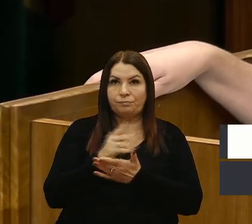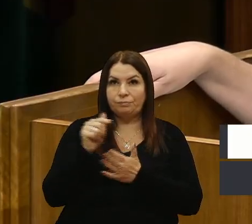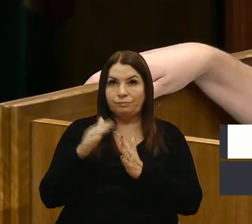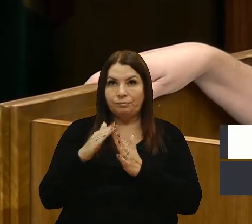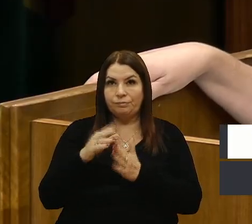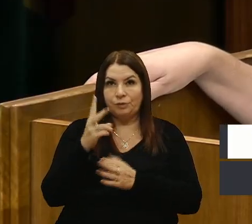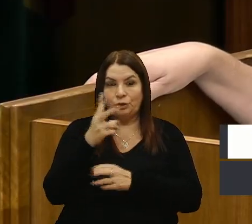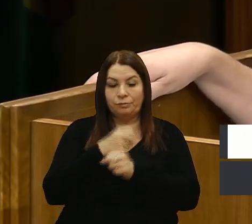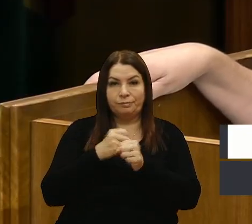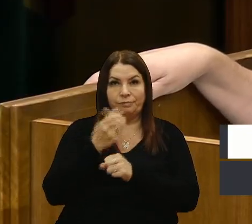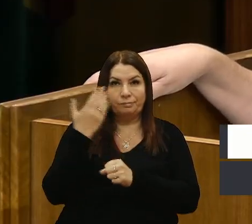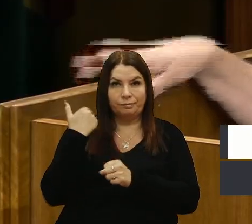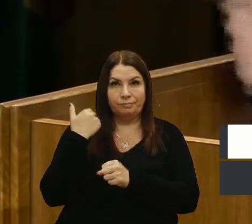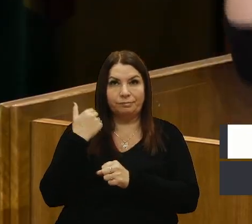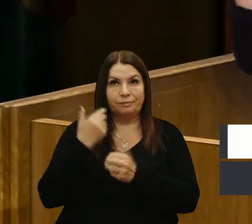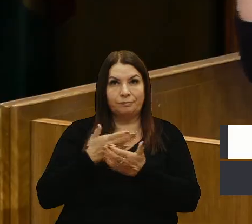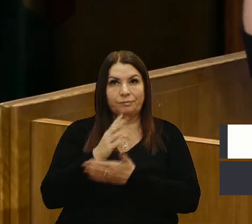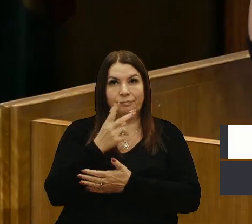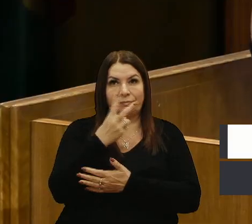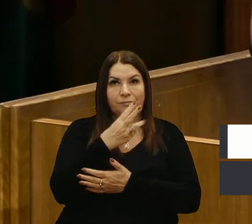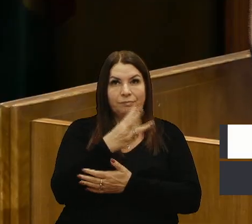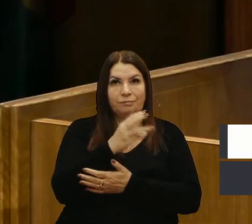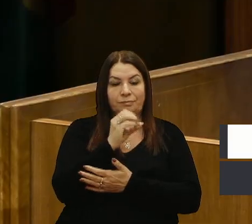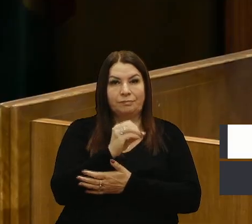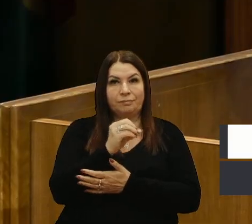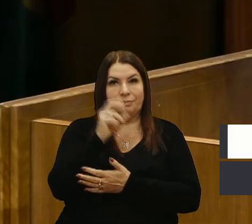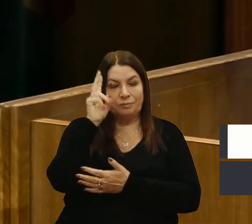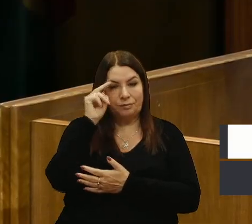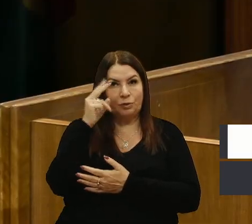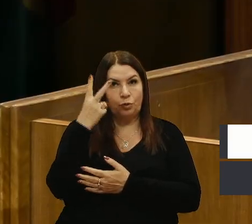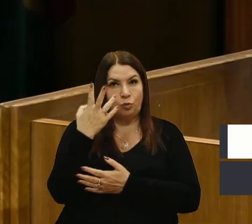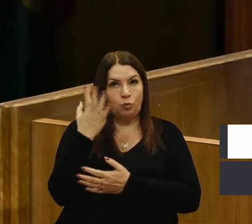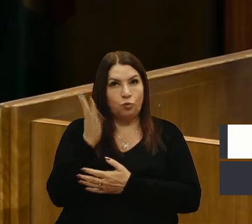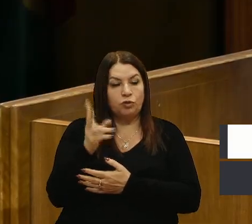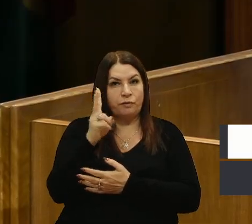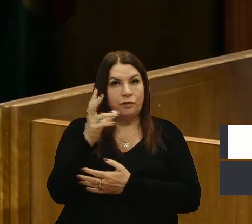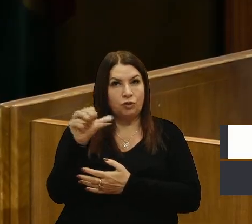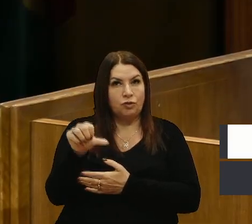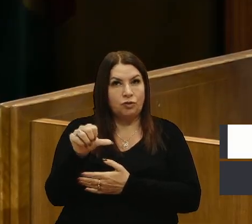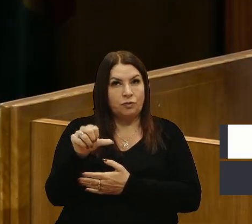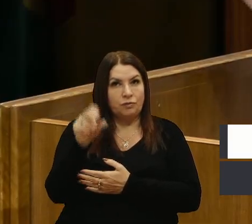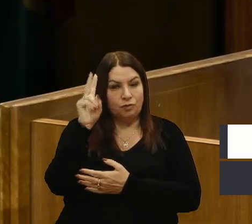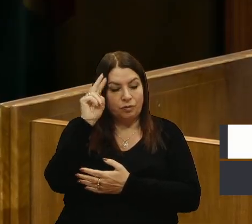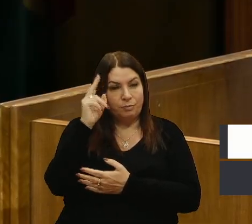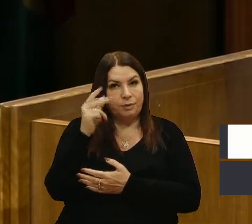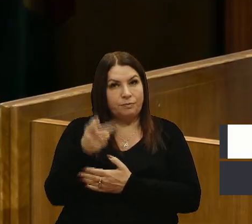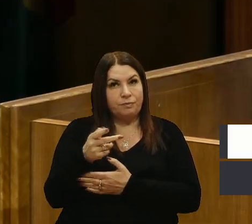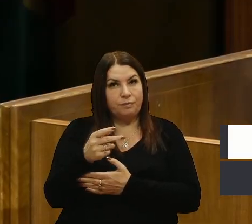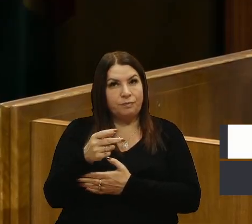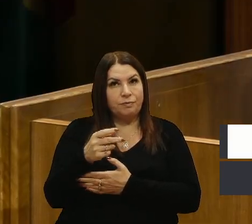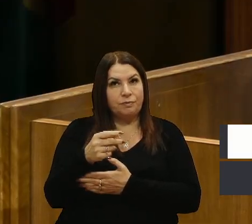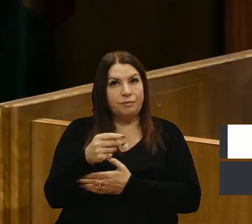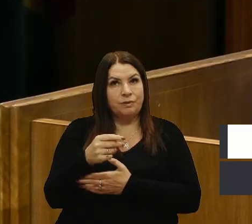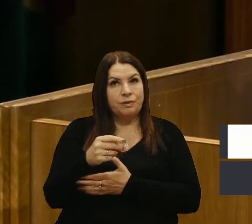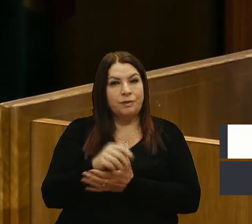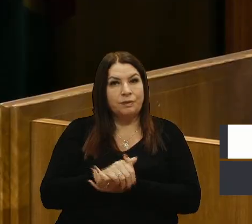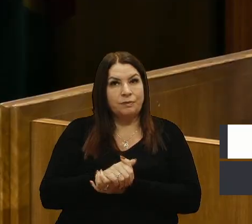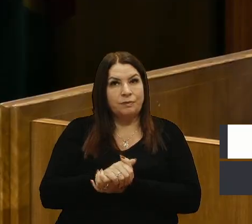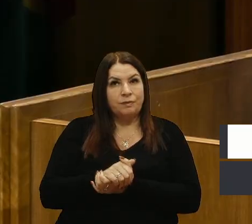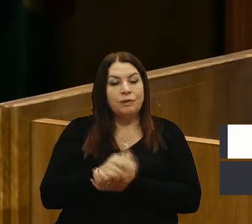casa 2 anos atrás, foi aprovado dia 30/4, hoje é 29/4, né? Foi aprovado dia